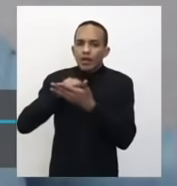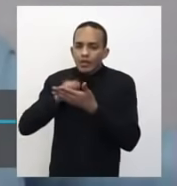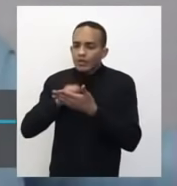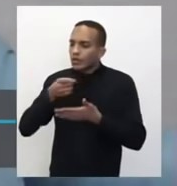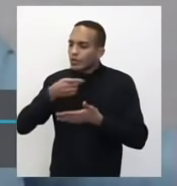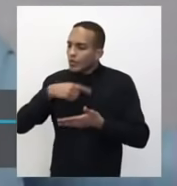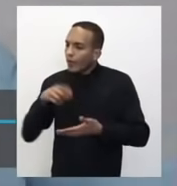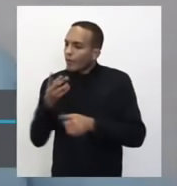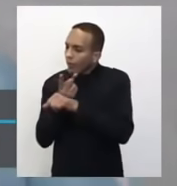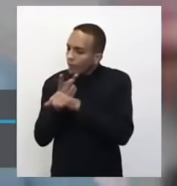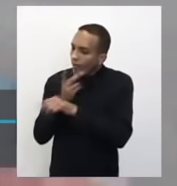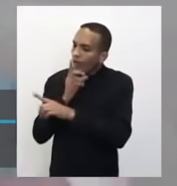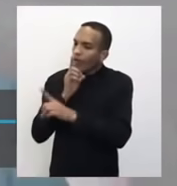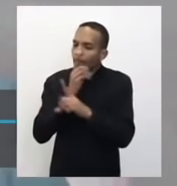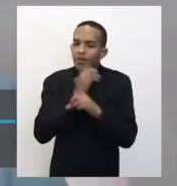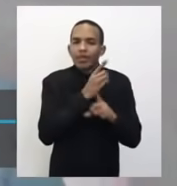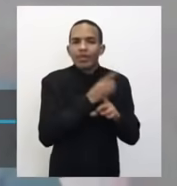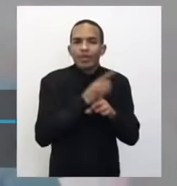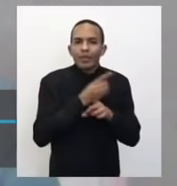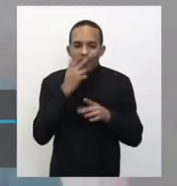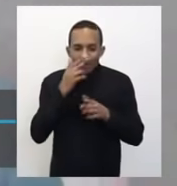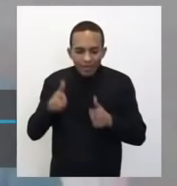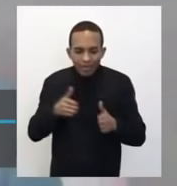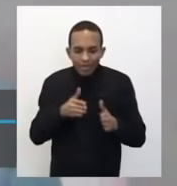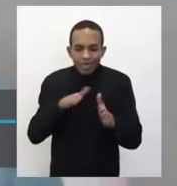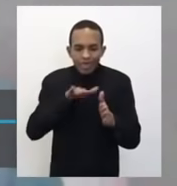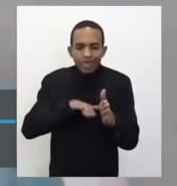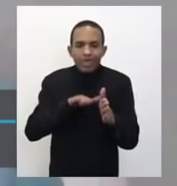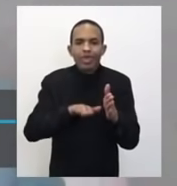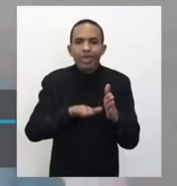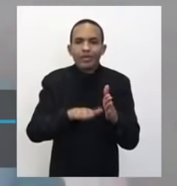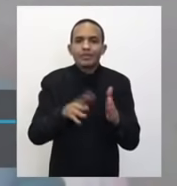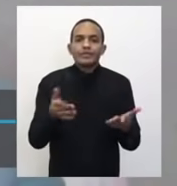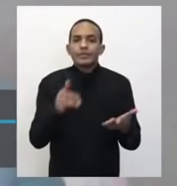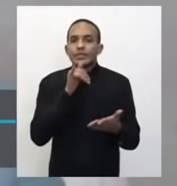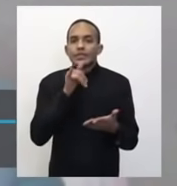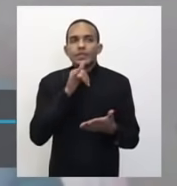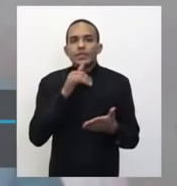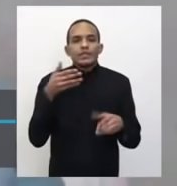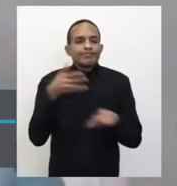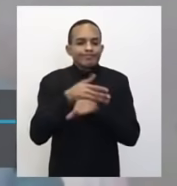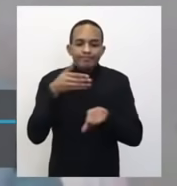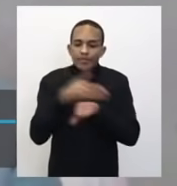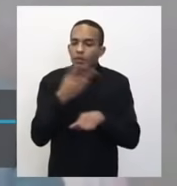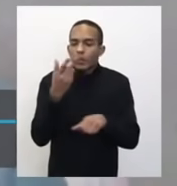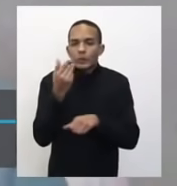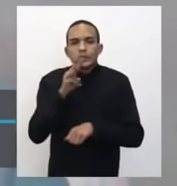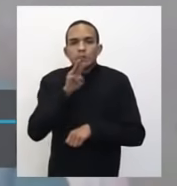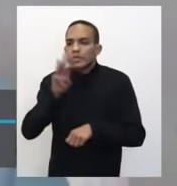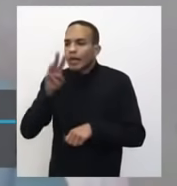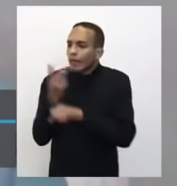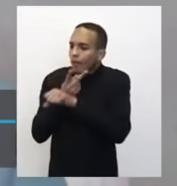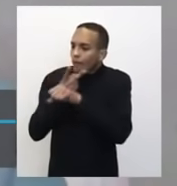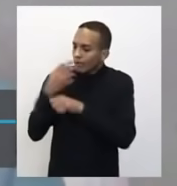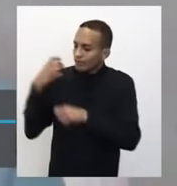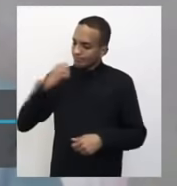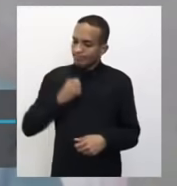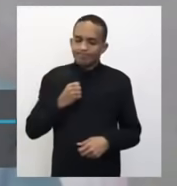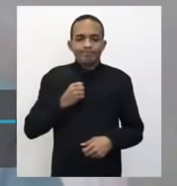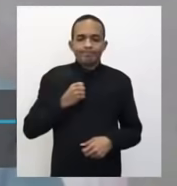deixando na internet. Então, por exemplo, se eu entrei muito num site de bolsa, porque eu estou pesquisando uma bolsa para